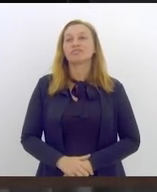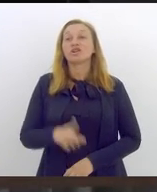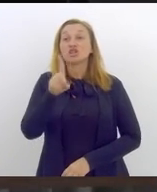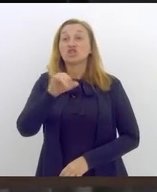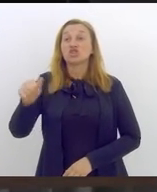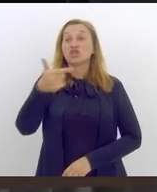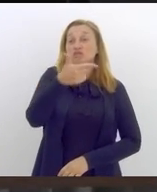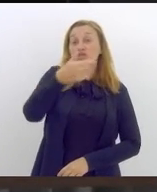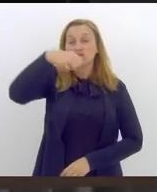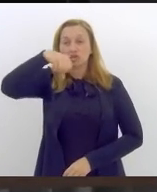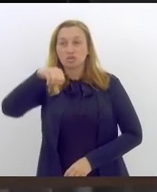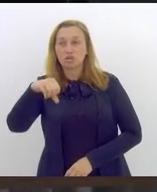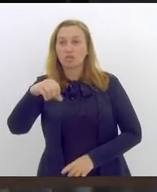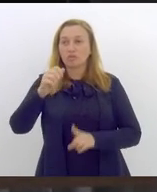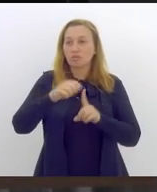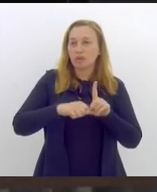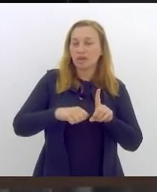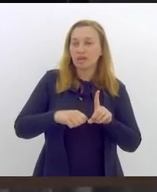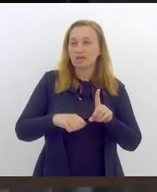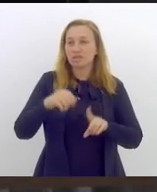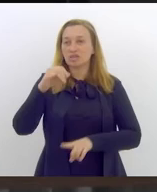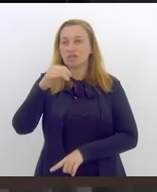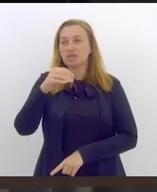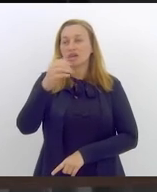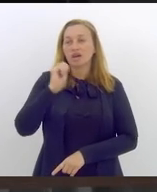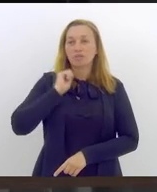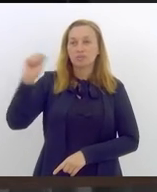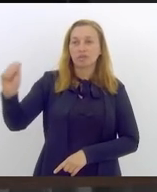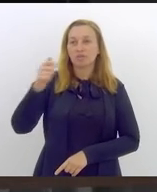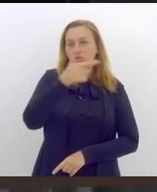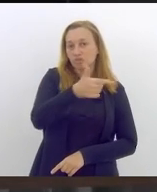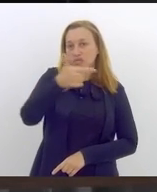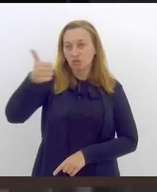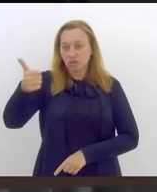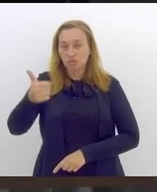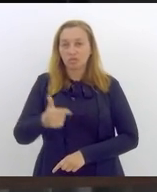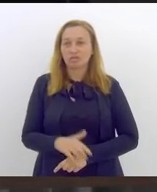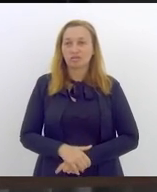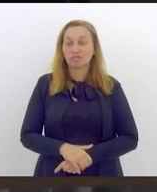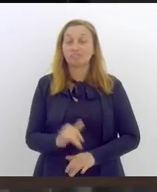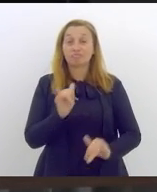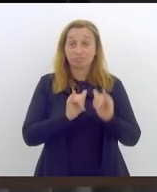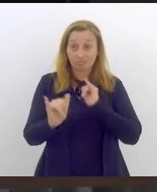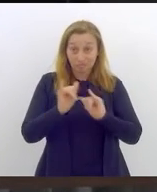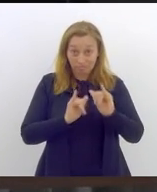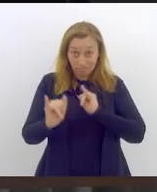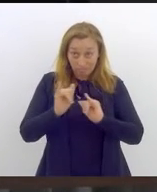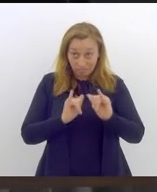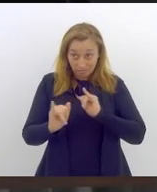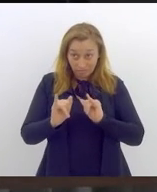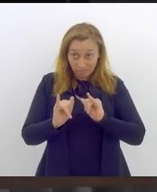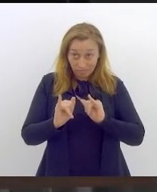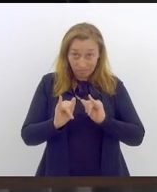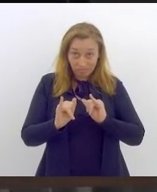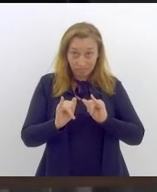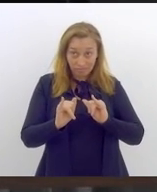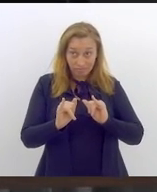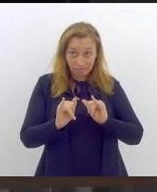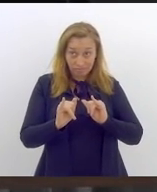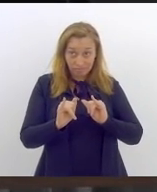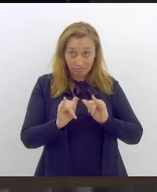29 do 4 de 2022 essas informações estão públicas